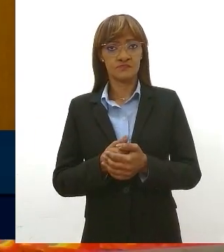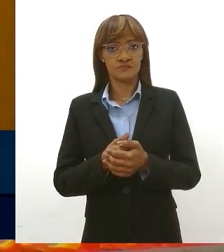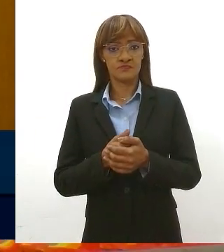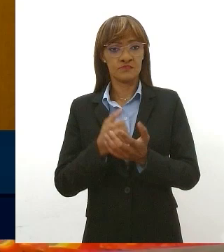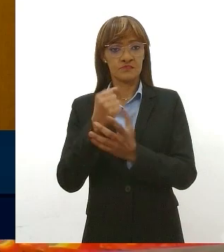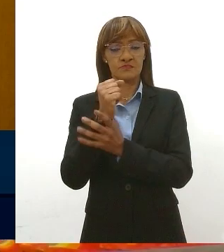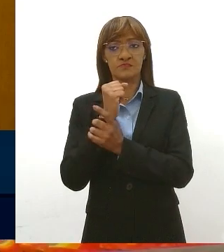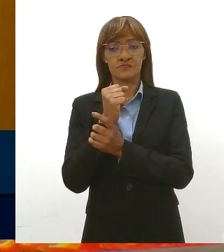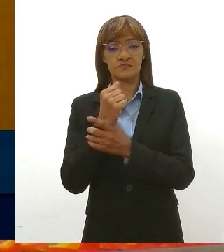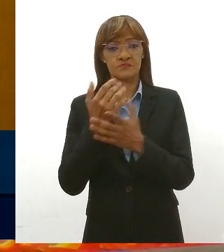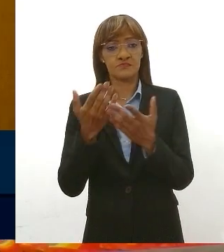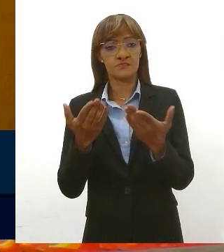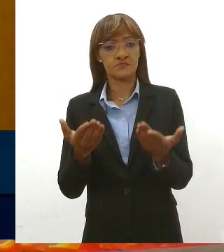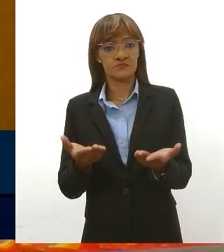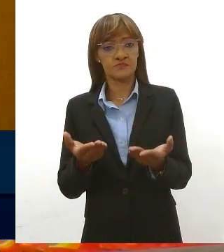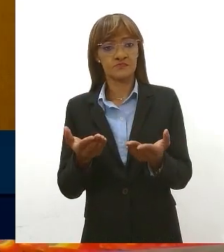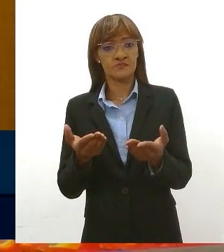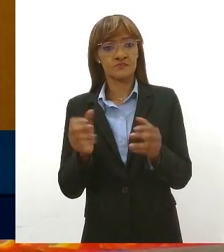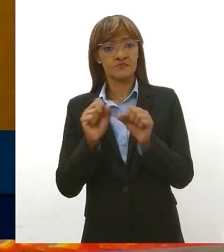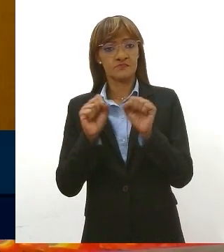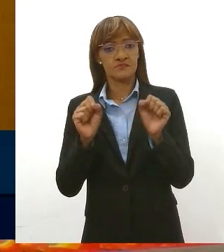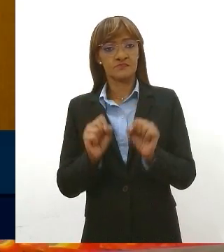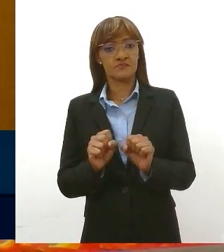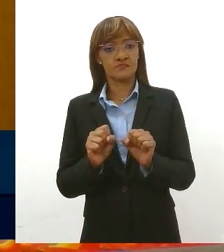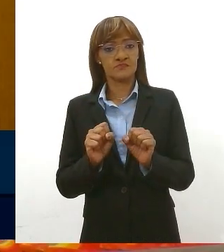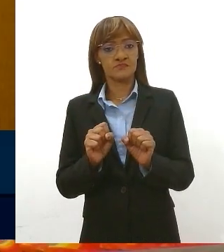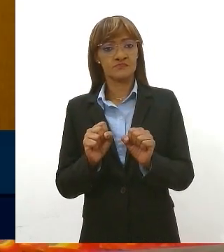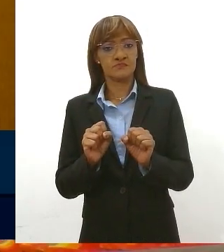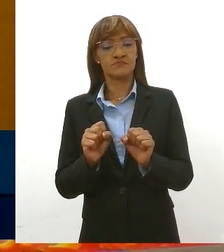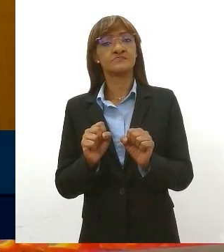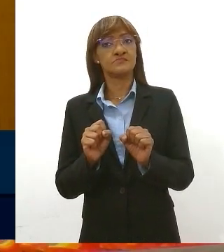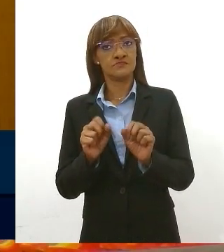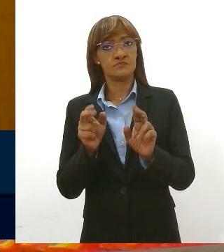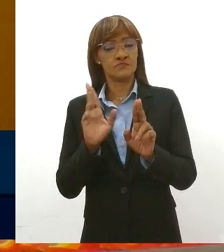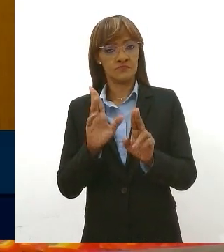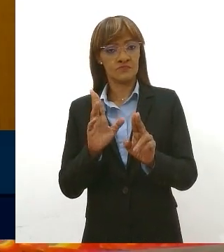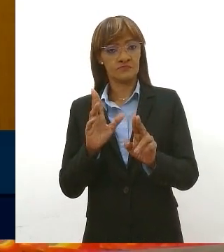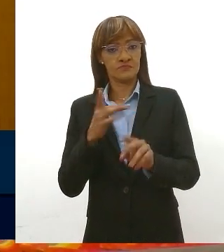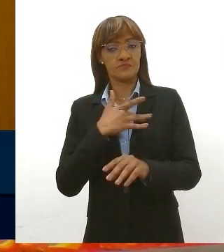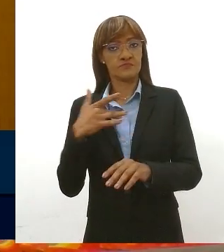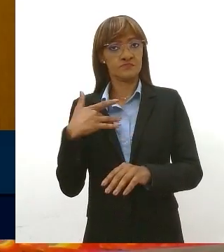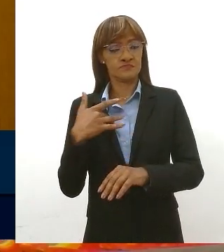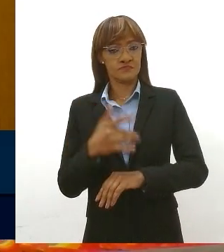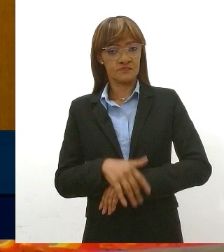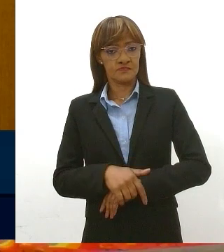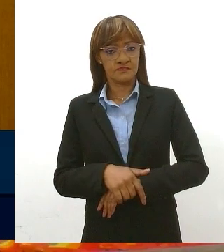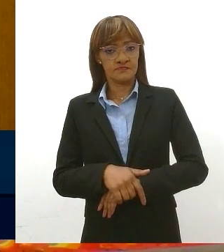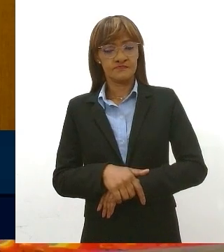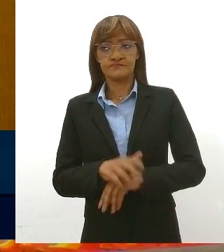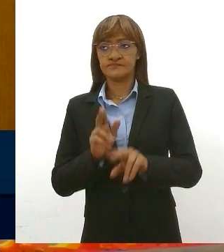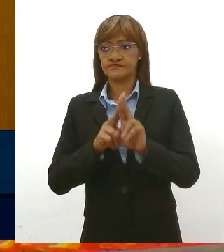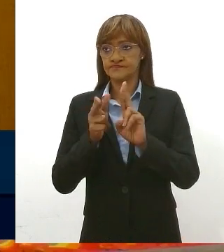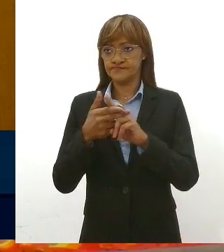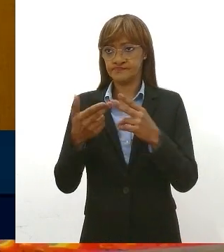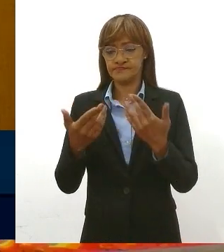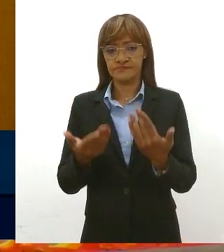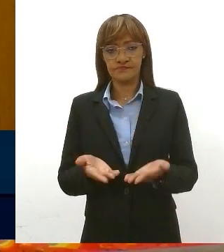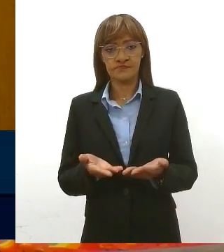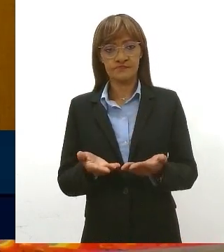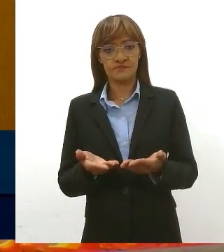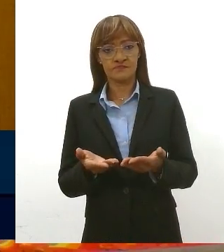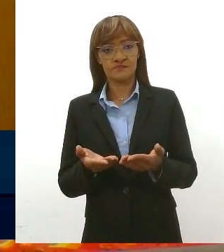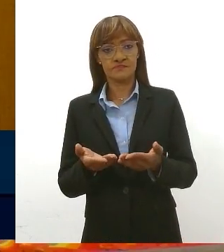de saúde público e de qualidade. E esse modelo que o prefeito Edivaldo Nogueira tenta aplicar